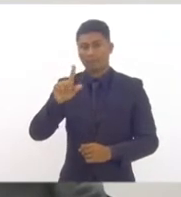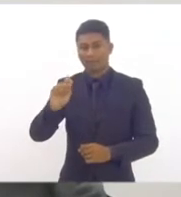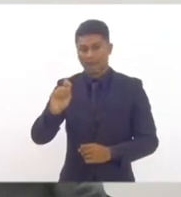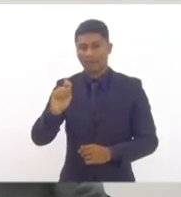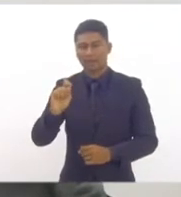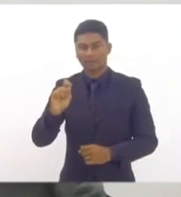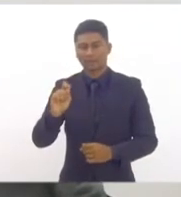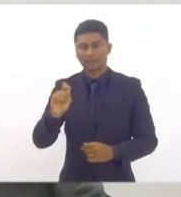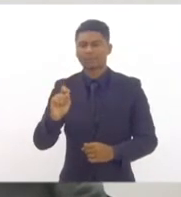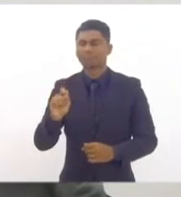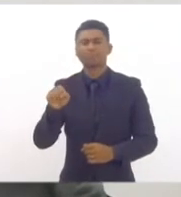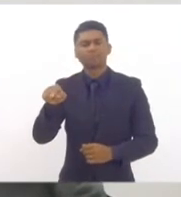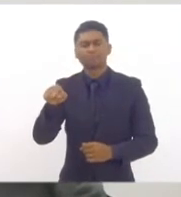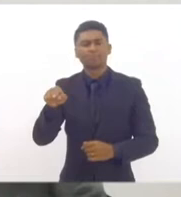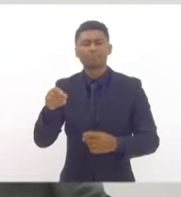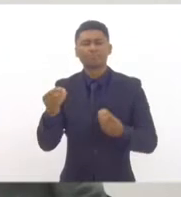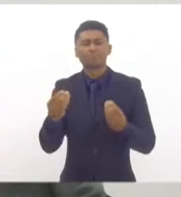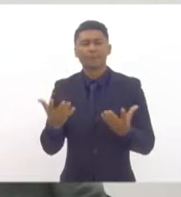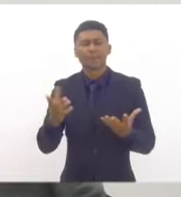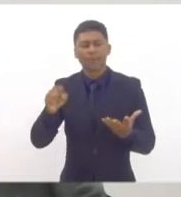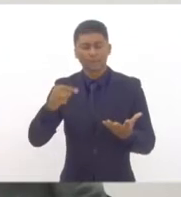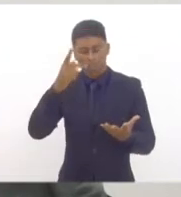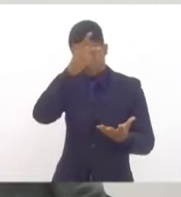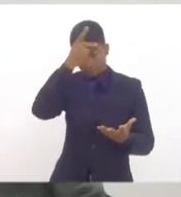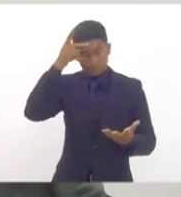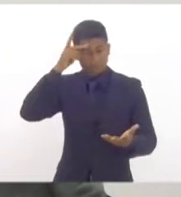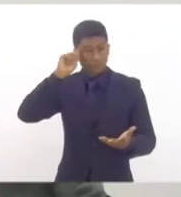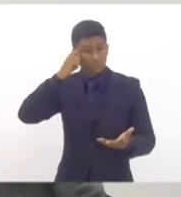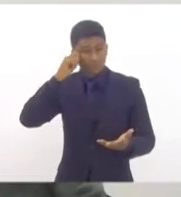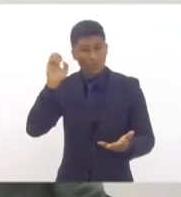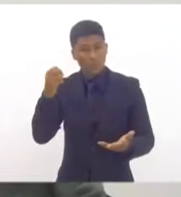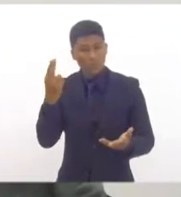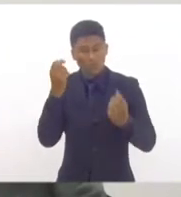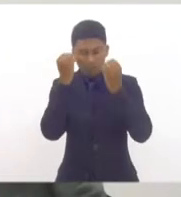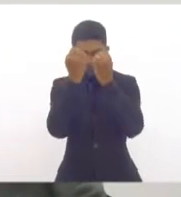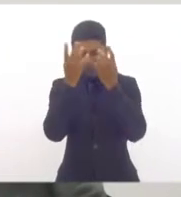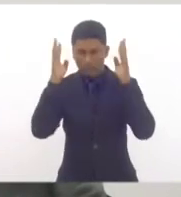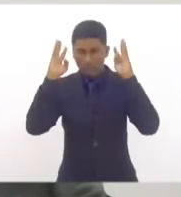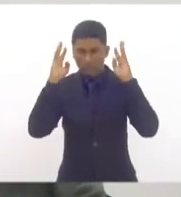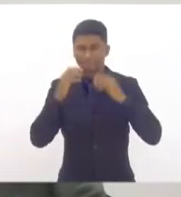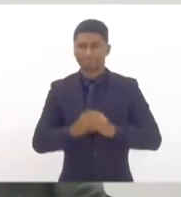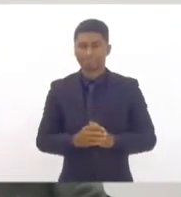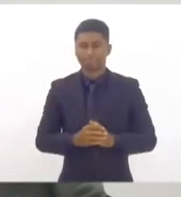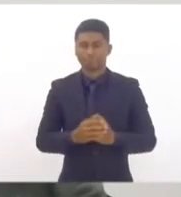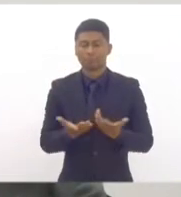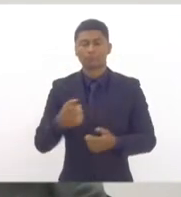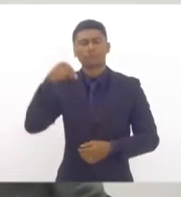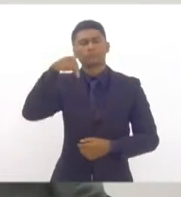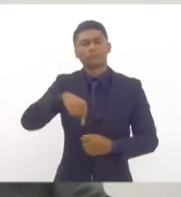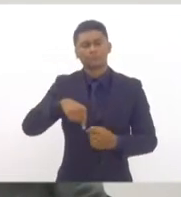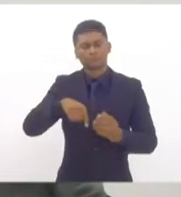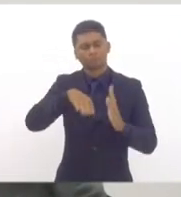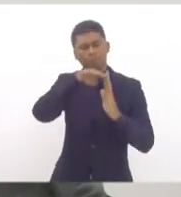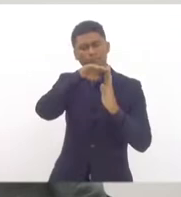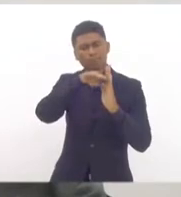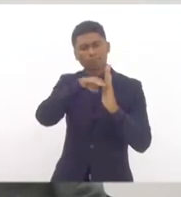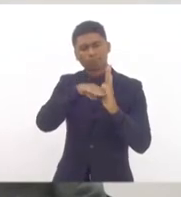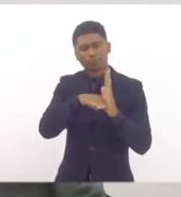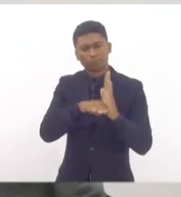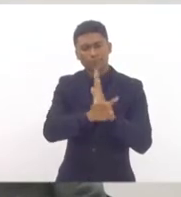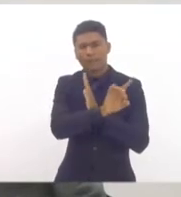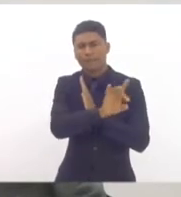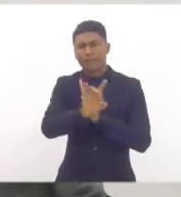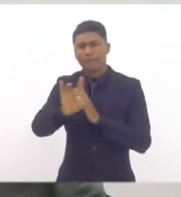indígenas. É importante registrar. O processo se dará, cada membro do comitê, ele dará a sua declaração de